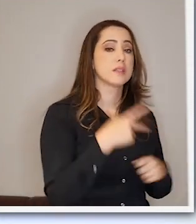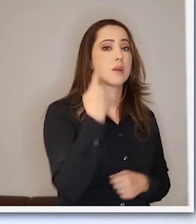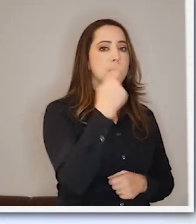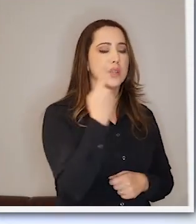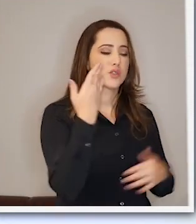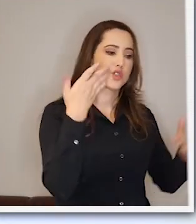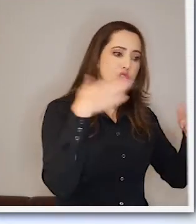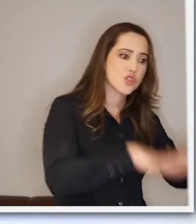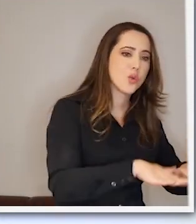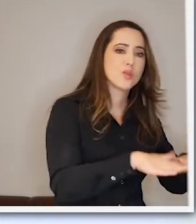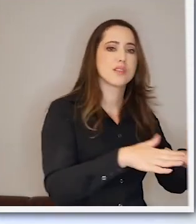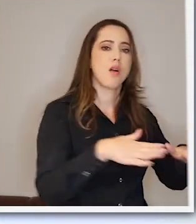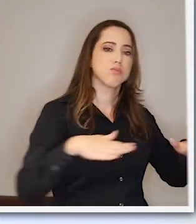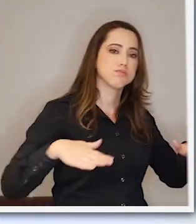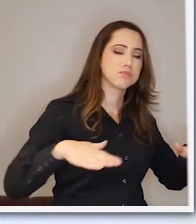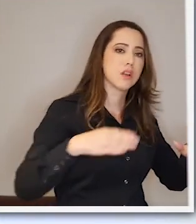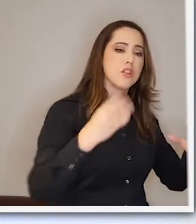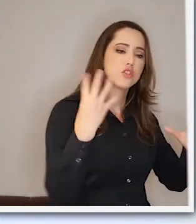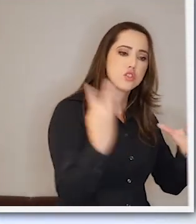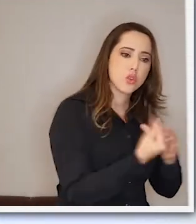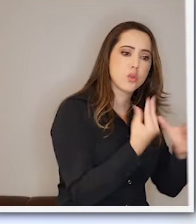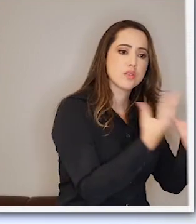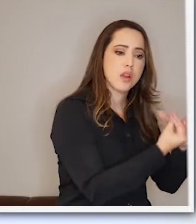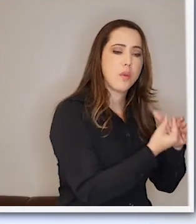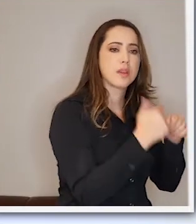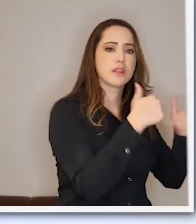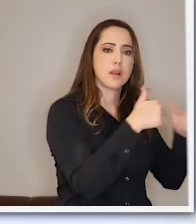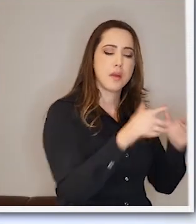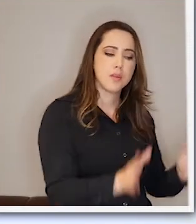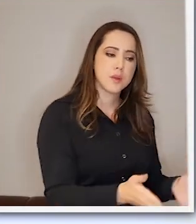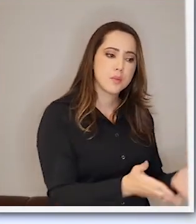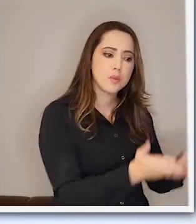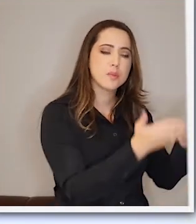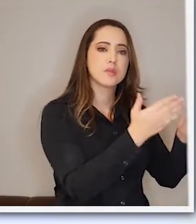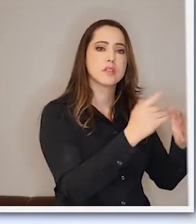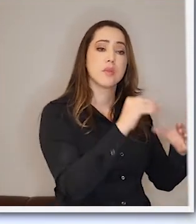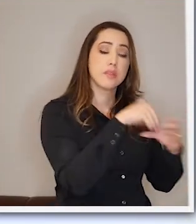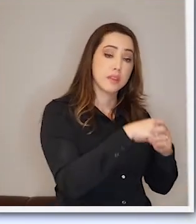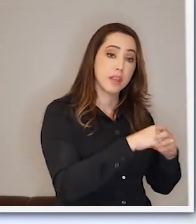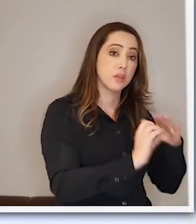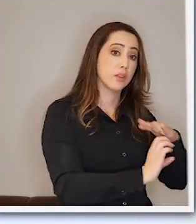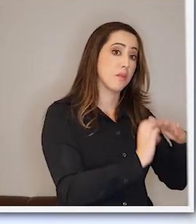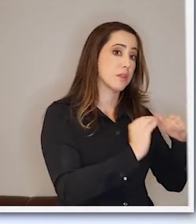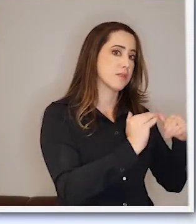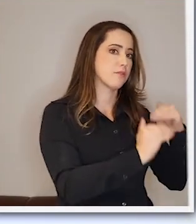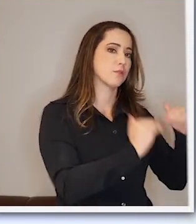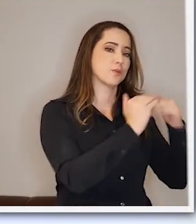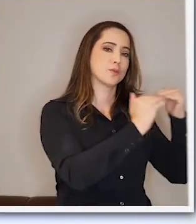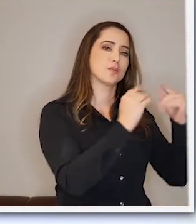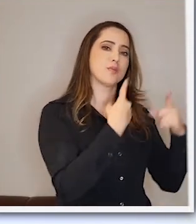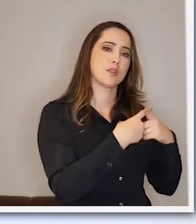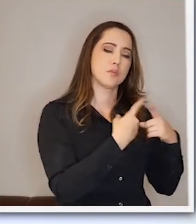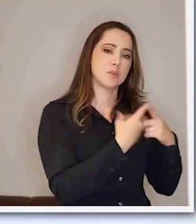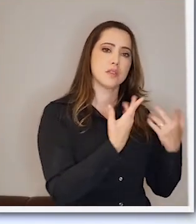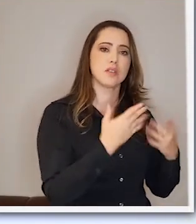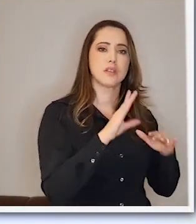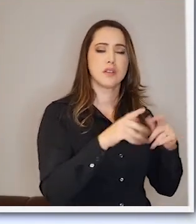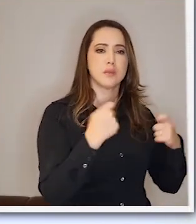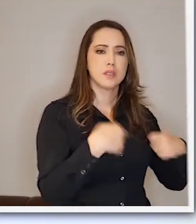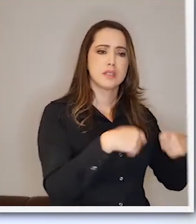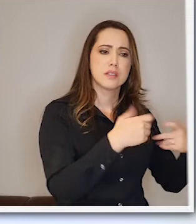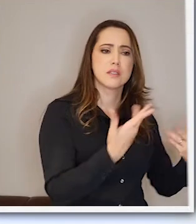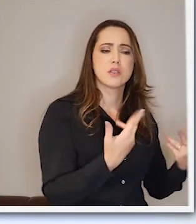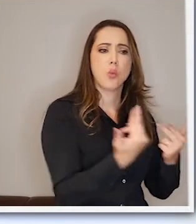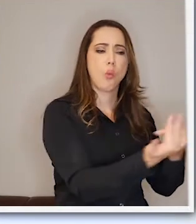empresas. Só tem subfunção. Então você tem que fazer política de inclusão para a empregabilidade e